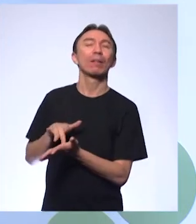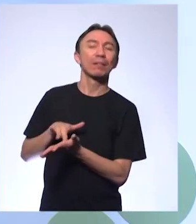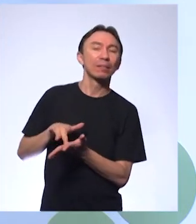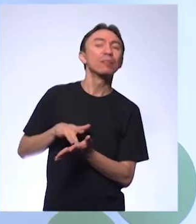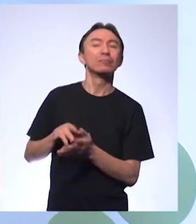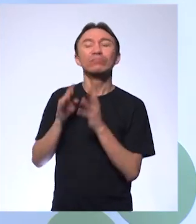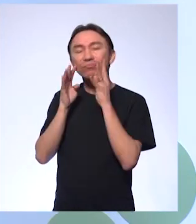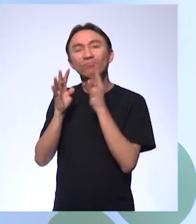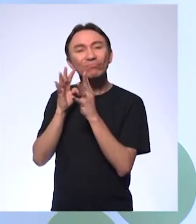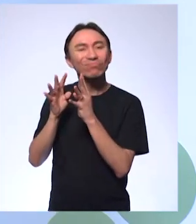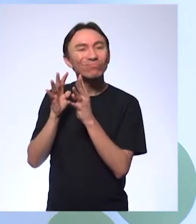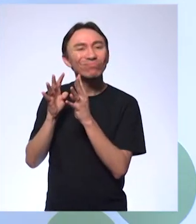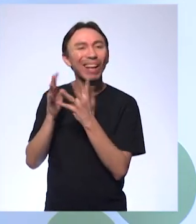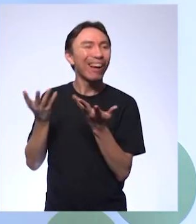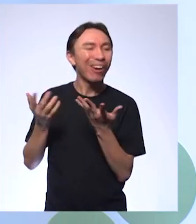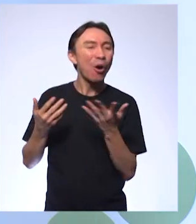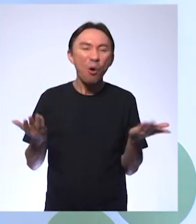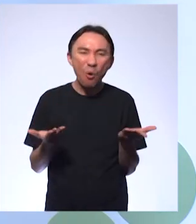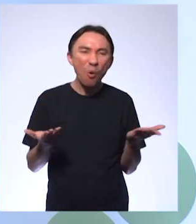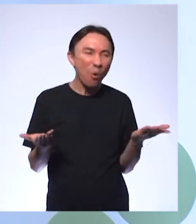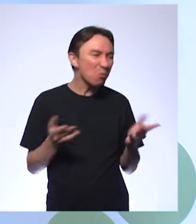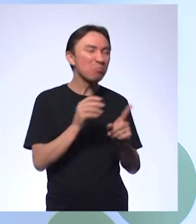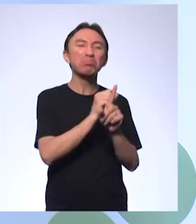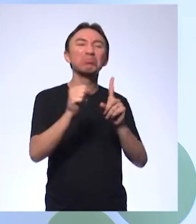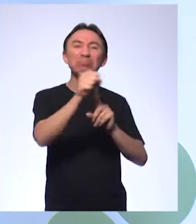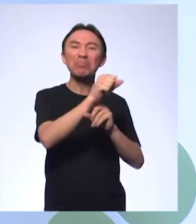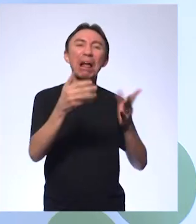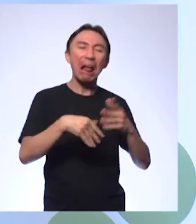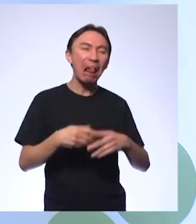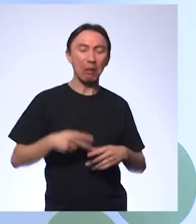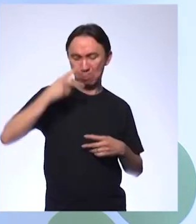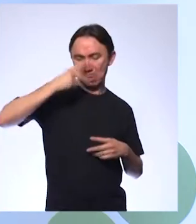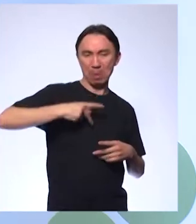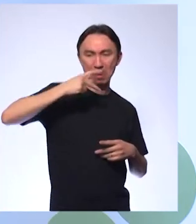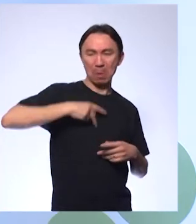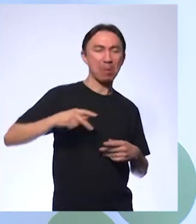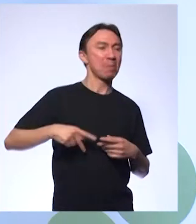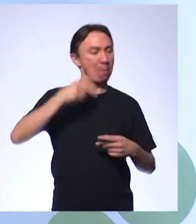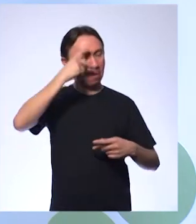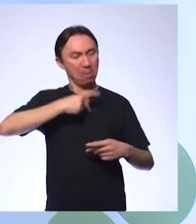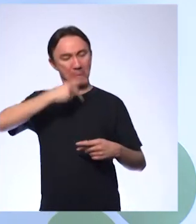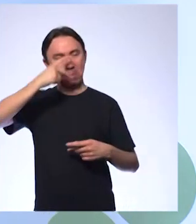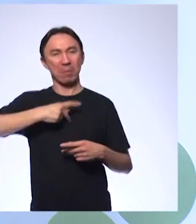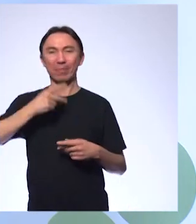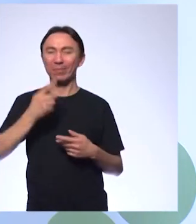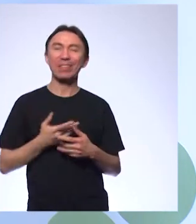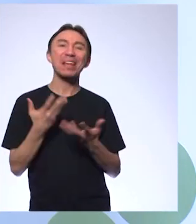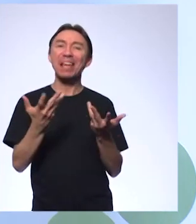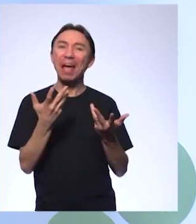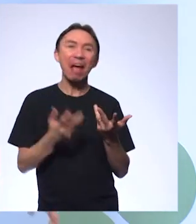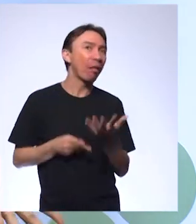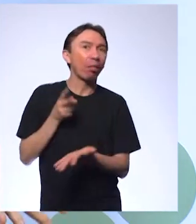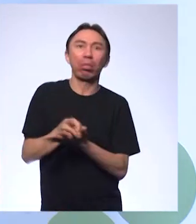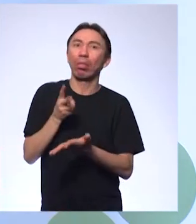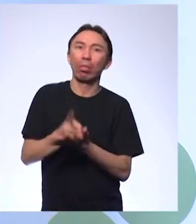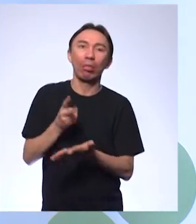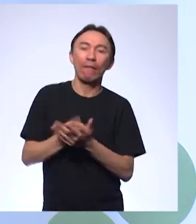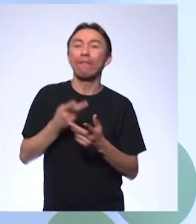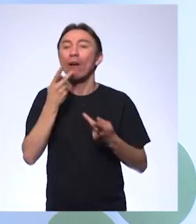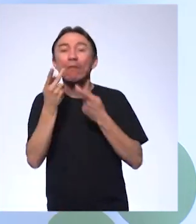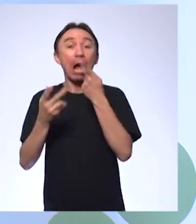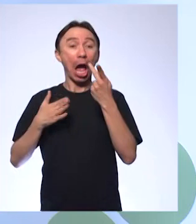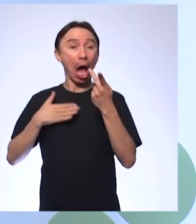extremamente individualista, né, hiper individualizada, e a gente quer o tempo inteiro falar. A gente quer falar o tempo inteiro sobre nós,